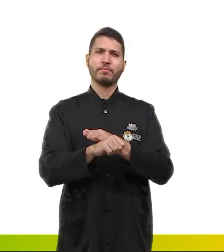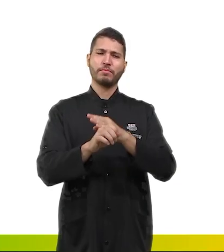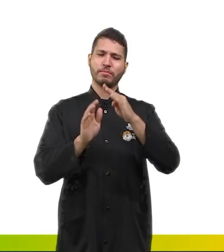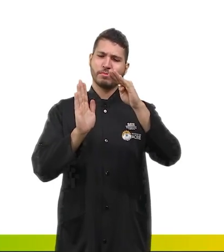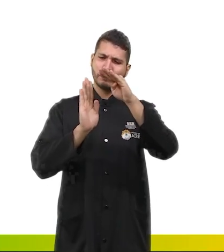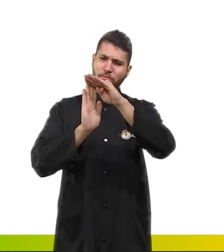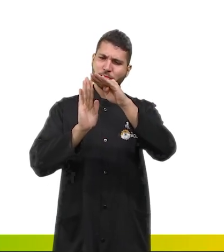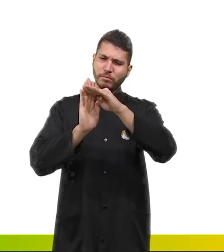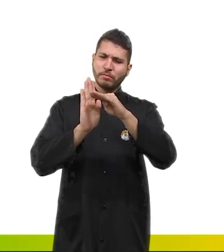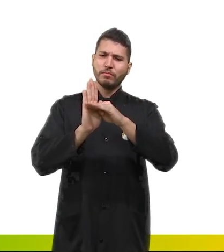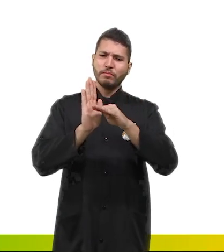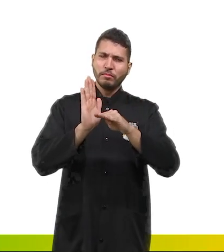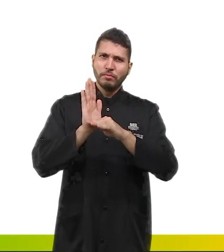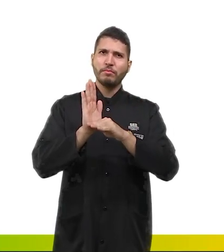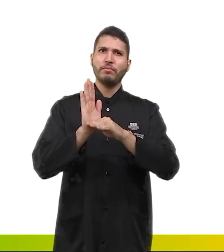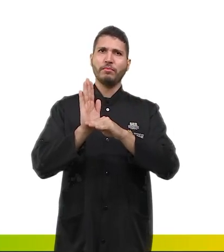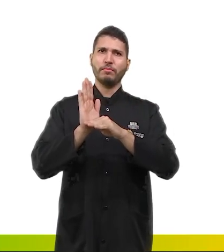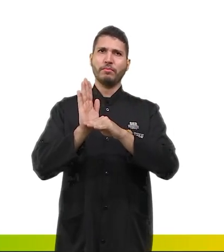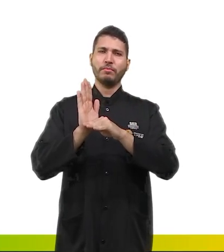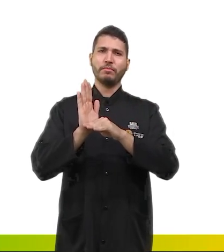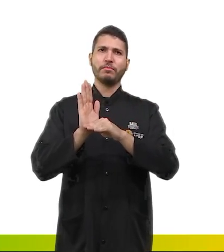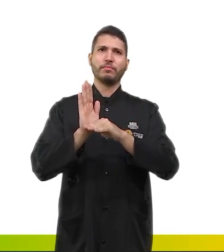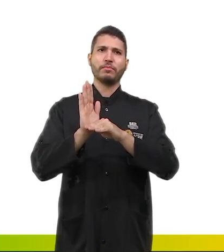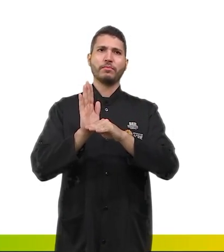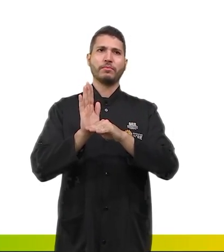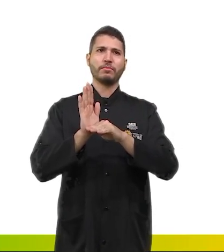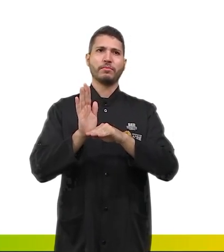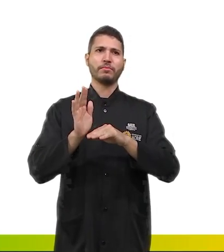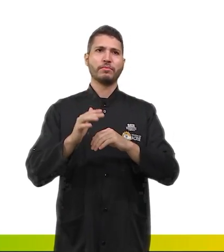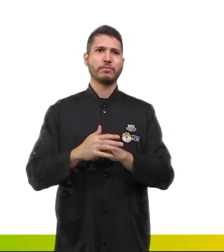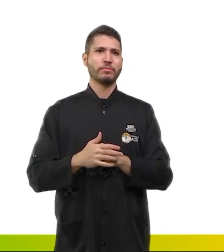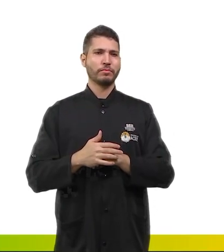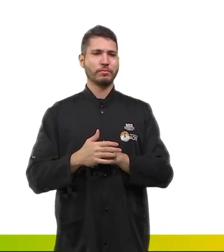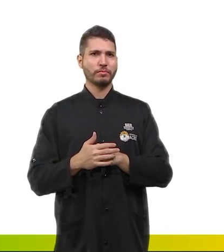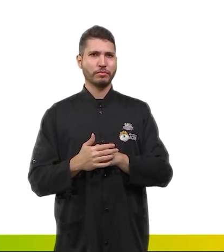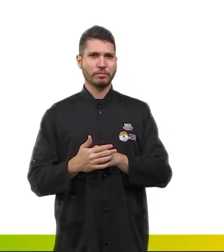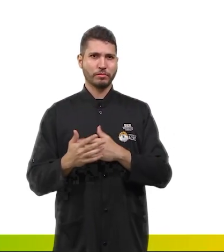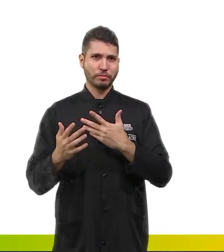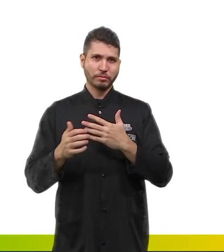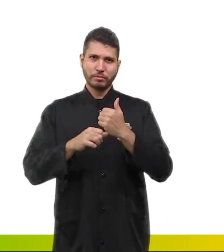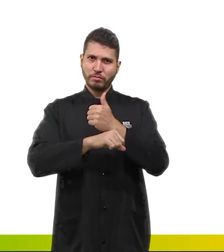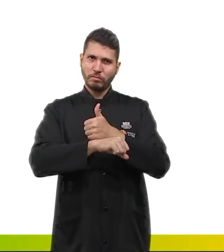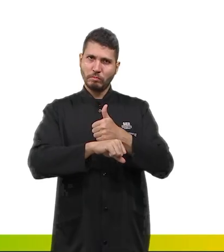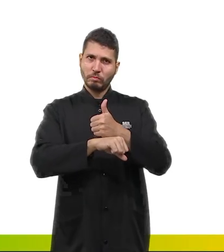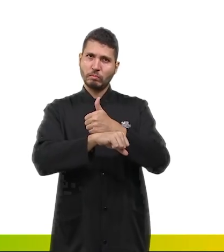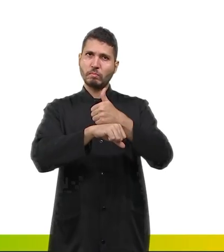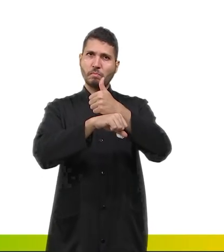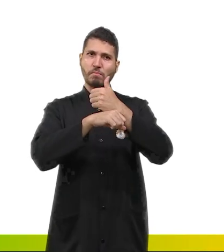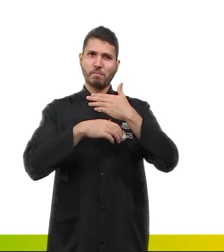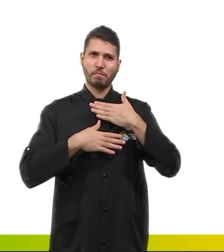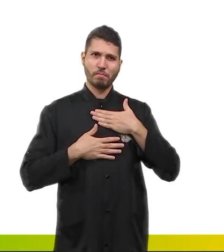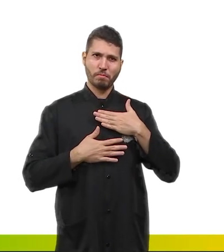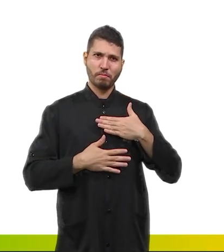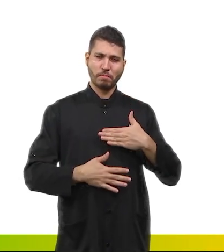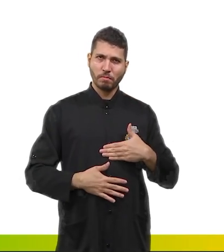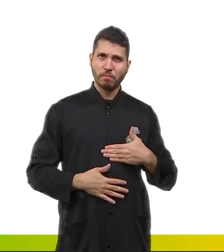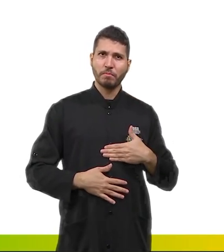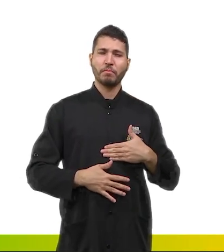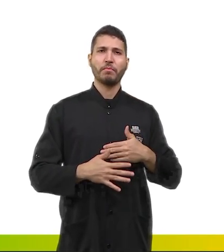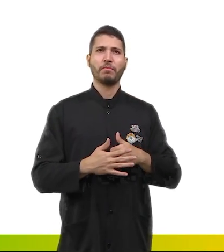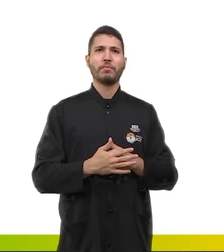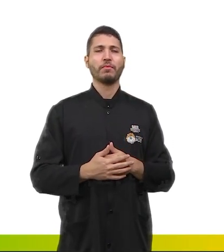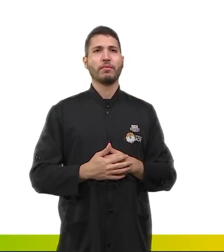especificidades do desporto visado. De acordo com o quadro geral de qualidades físicas, a qualidade física